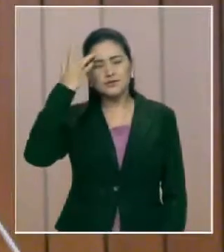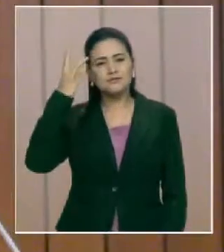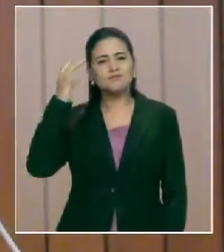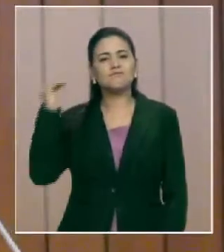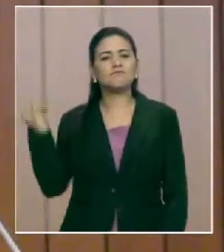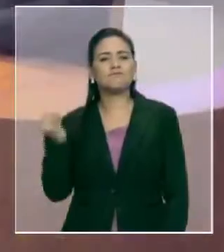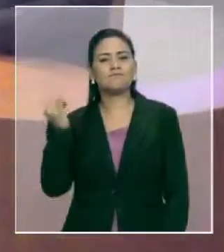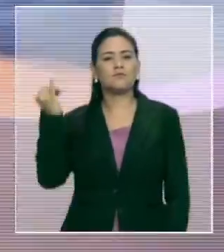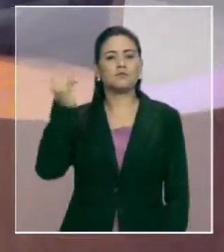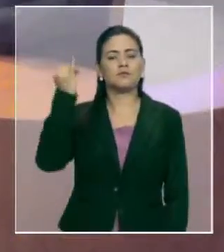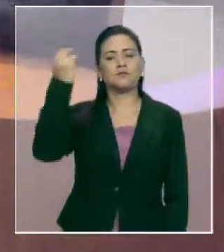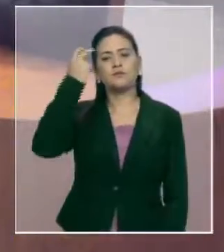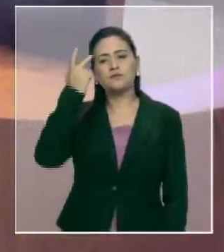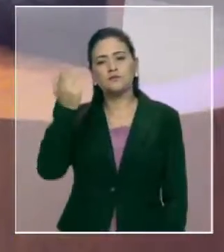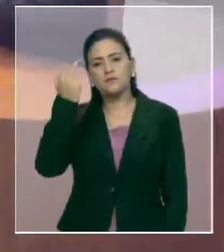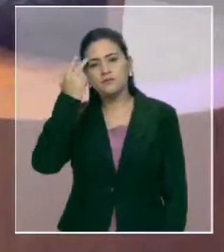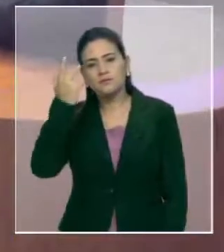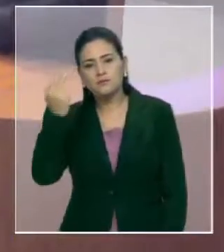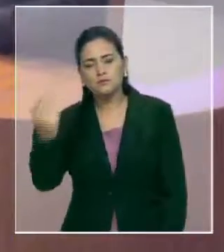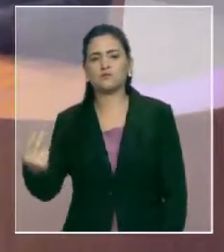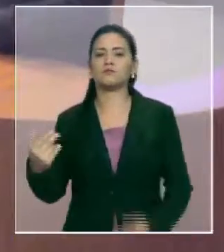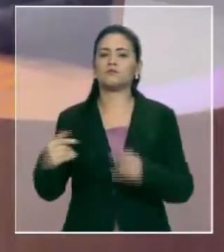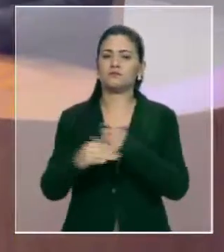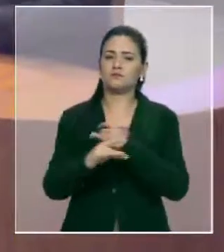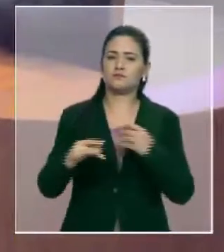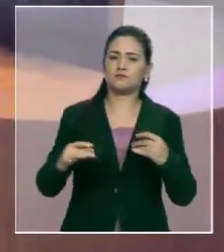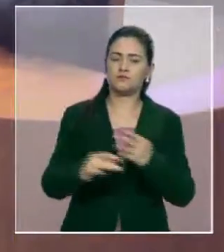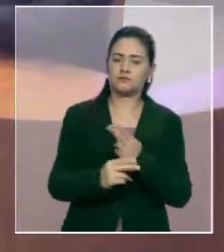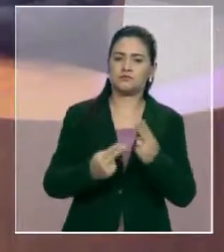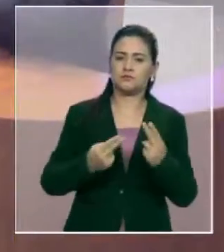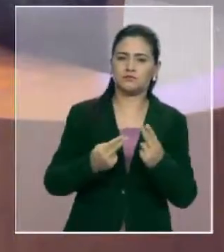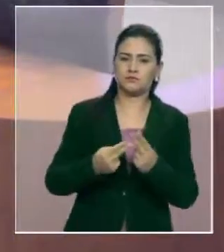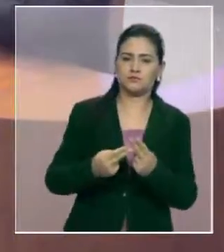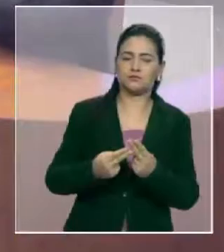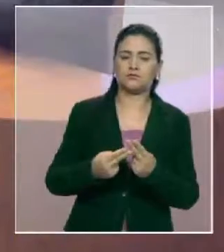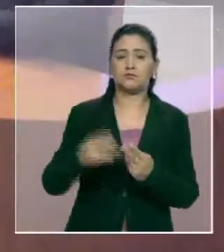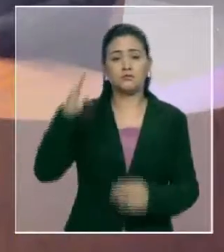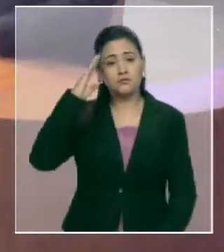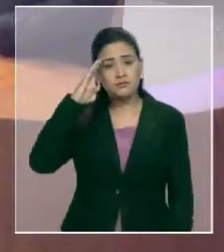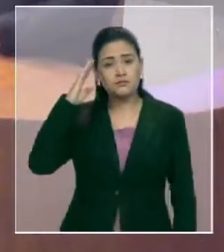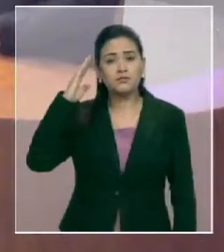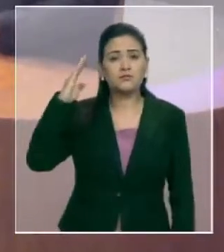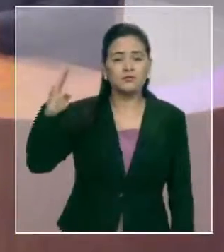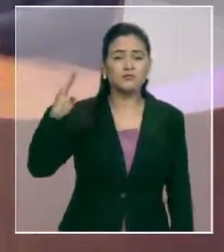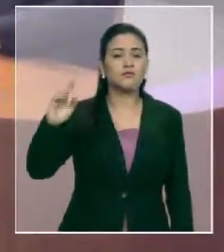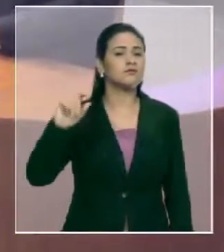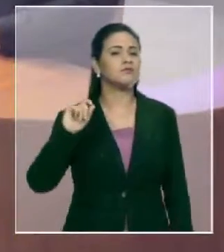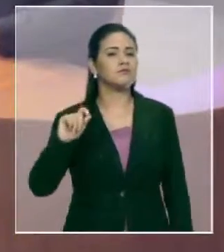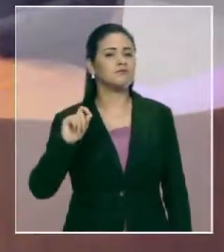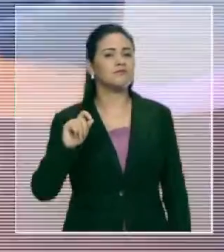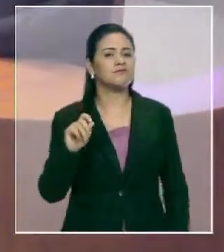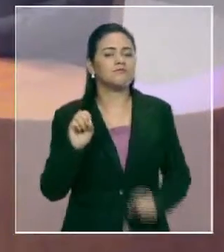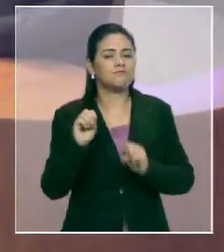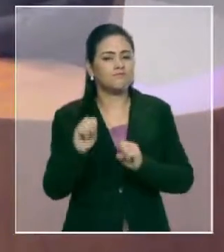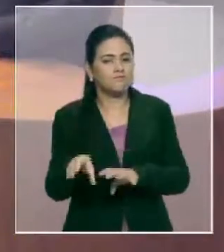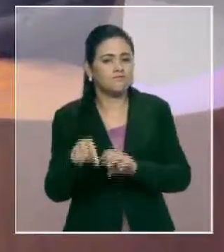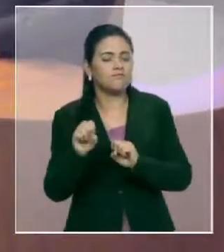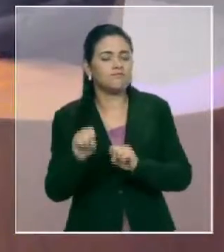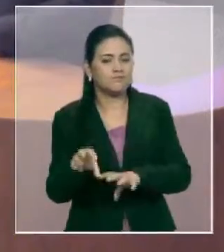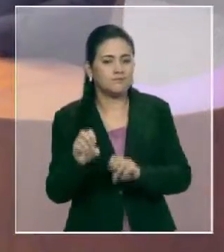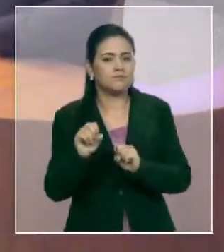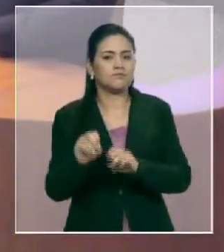município, em especial da história da educação do município de Timon. Dona